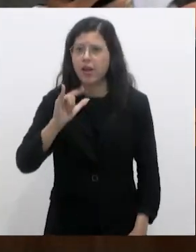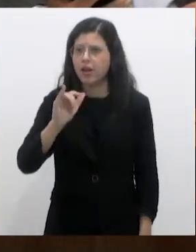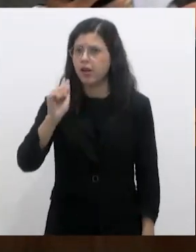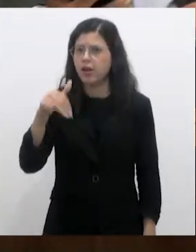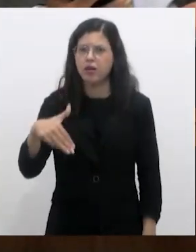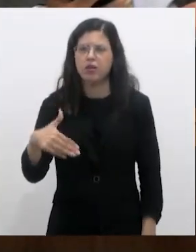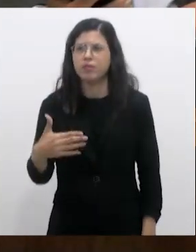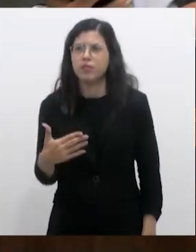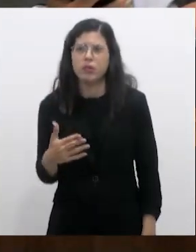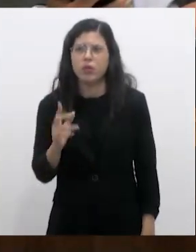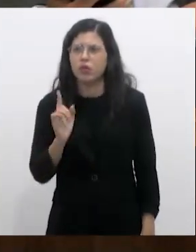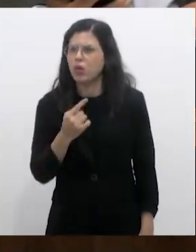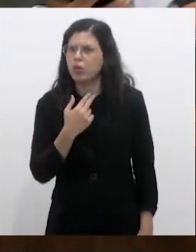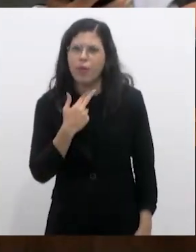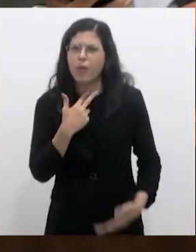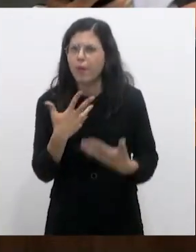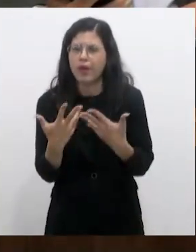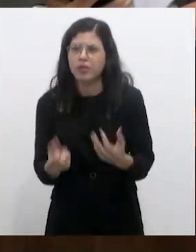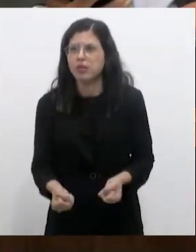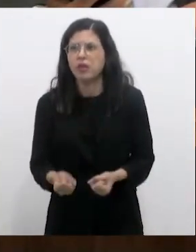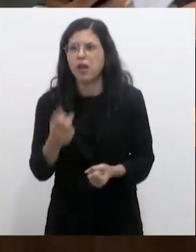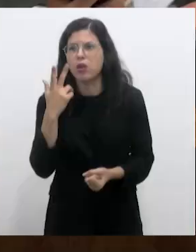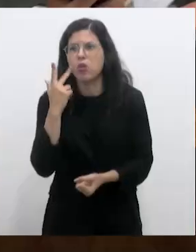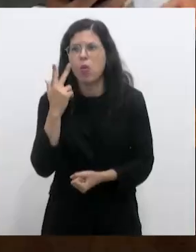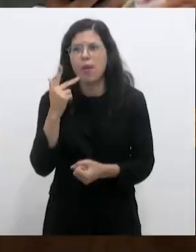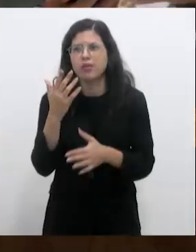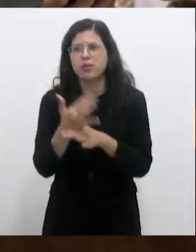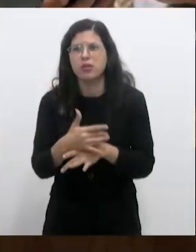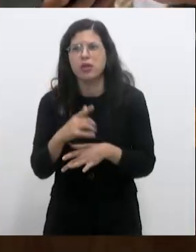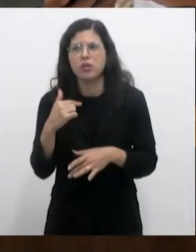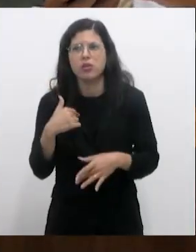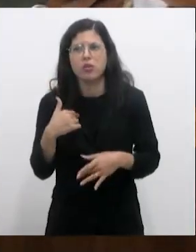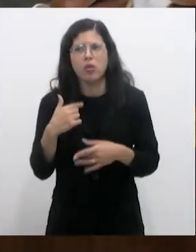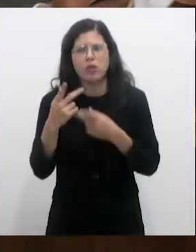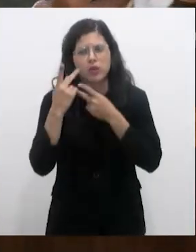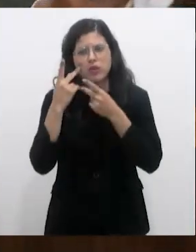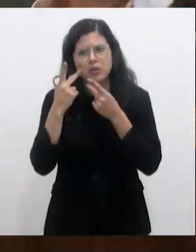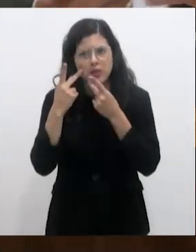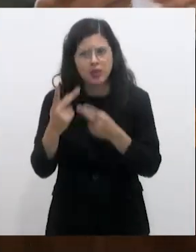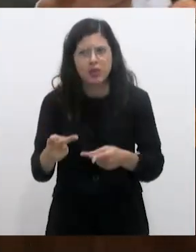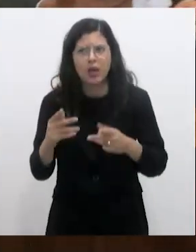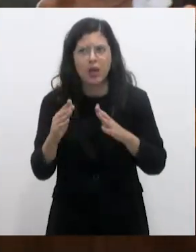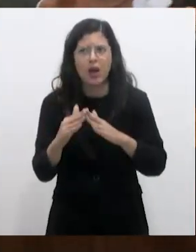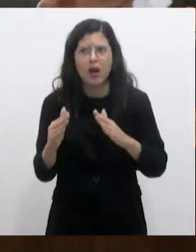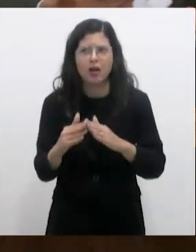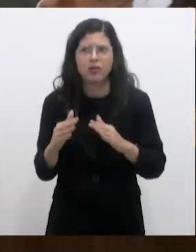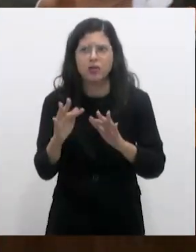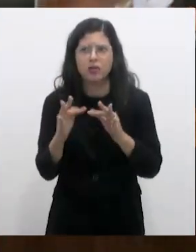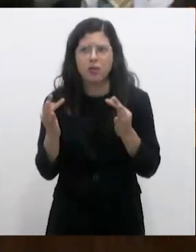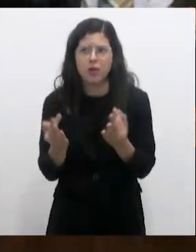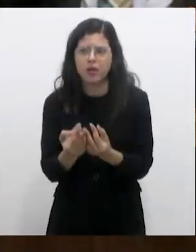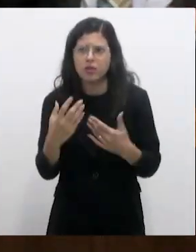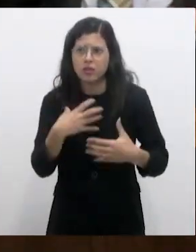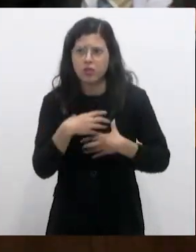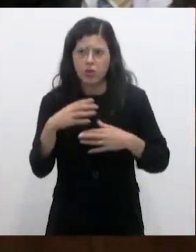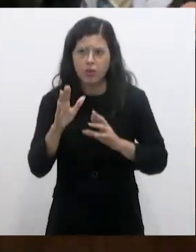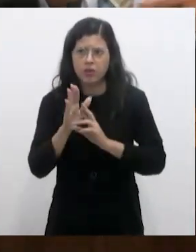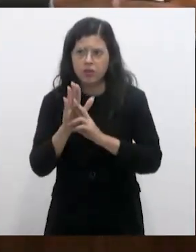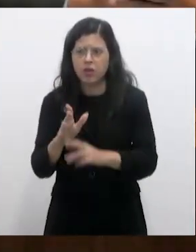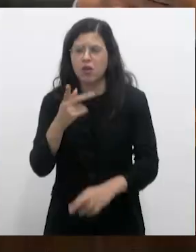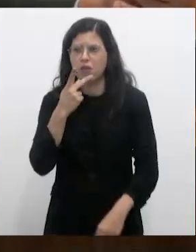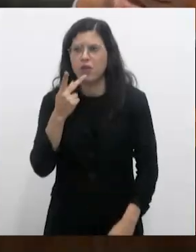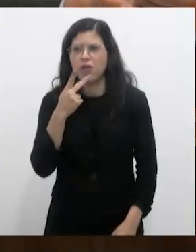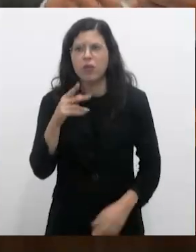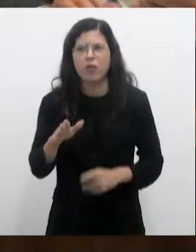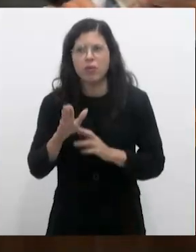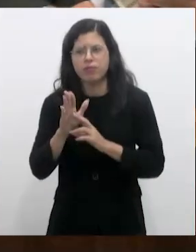que isso aconteça e torne normal na nossa cidade. Quando eu estive na casa dessa família, essa família se sentiu de fato representada. Porque eu falei, olha, eu estou vindo aqui em nome do presidente